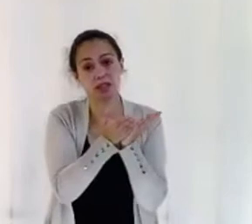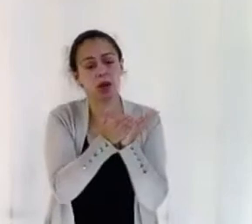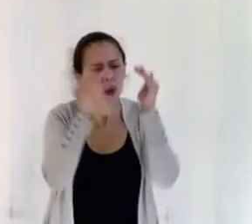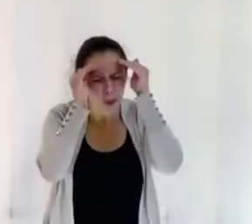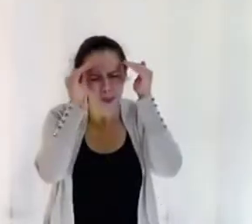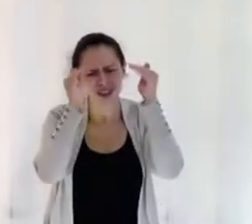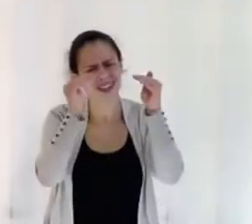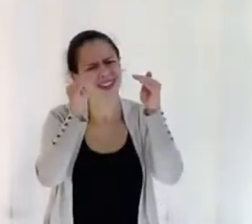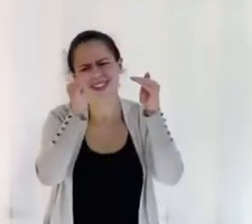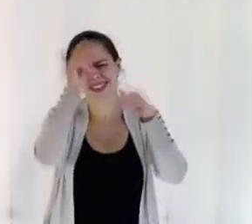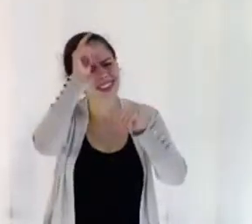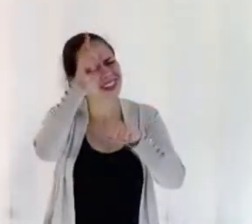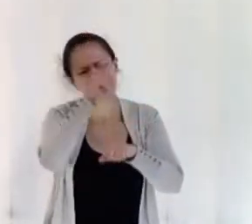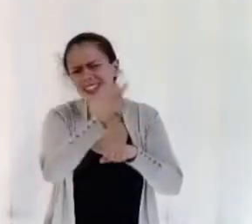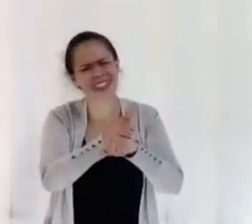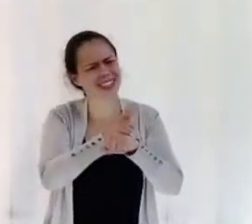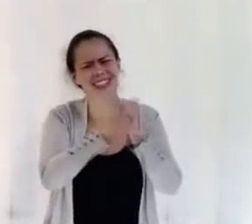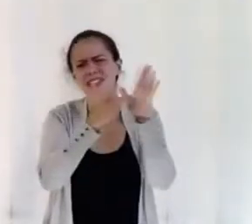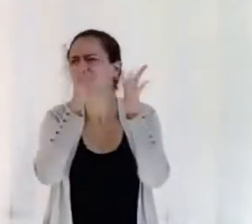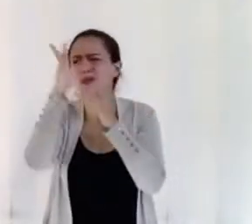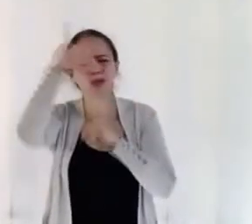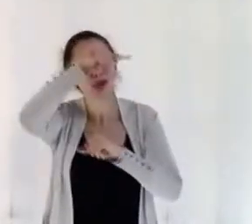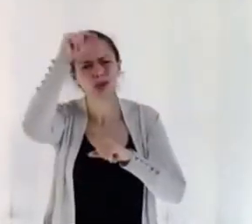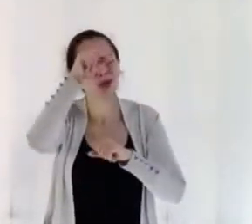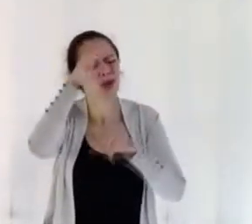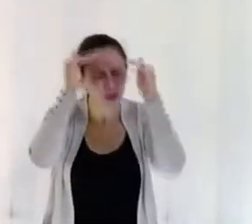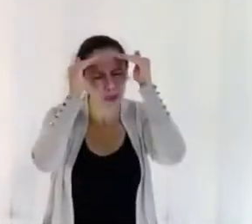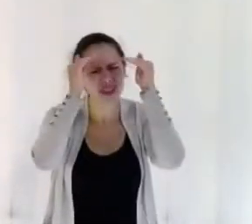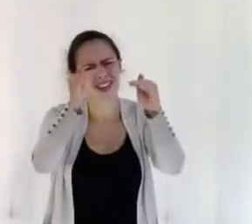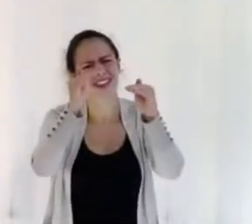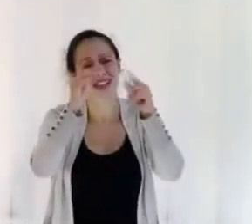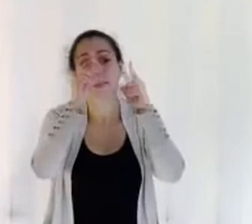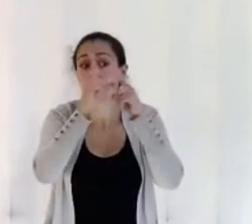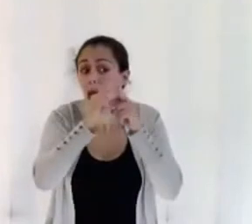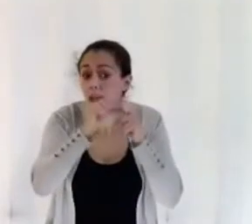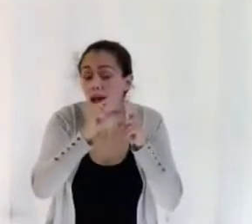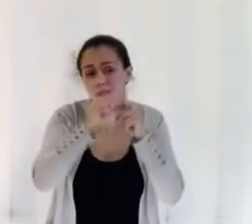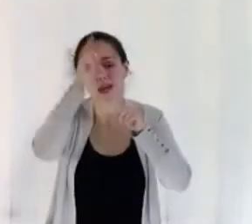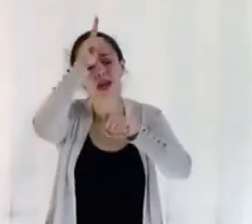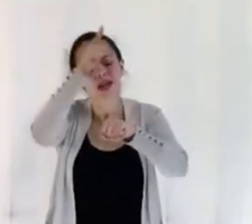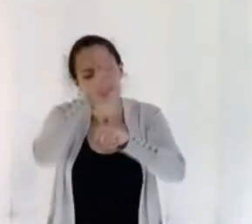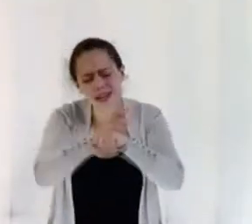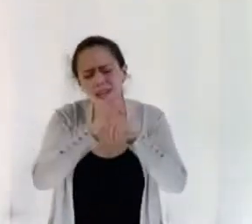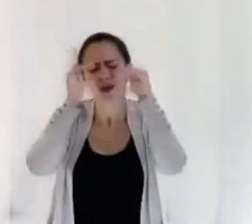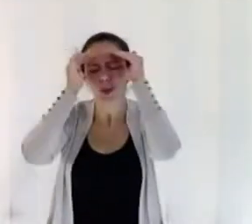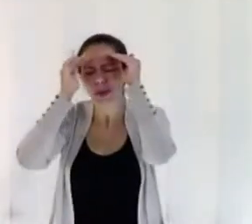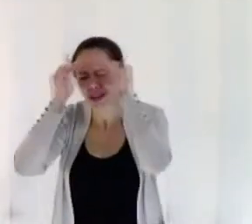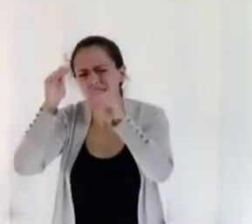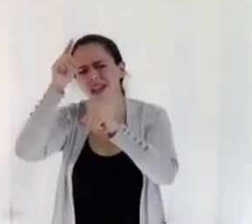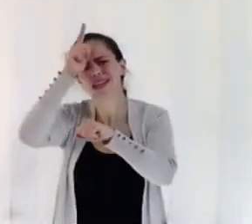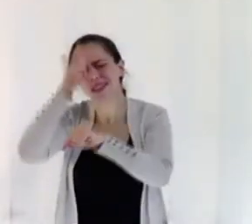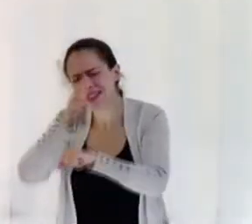obedecei a vossos guias, e sedes submissos a ele. Obedeça ao seu